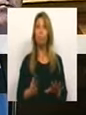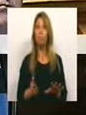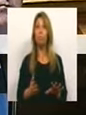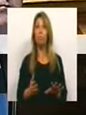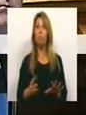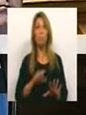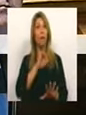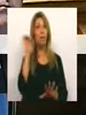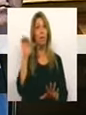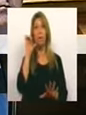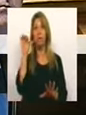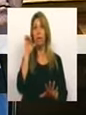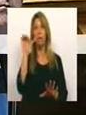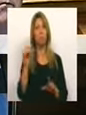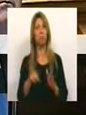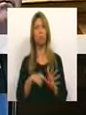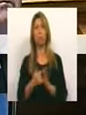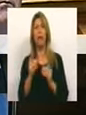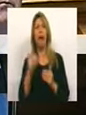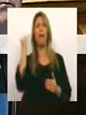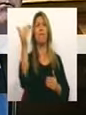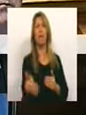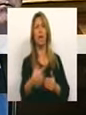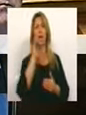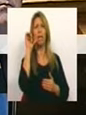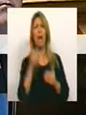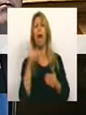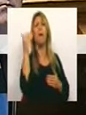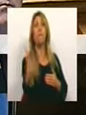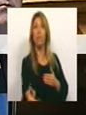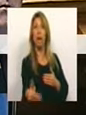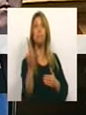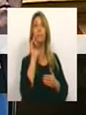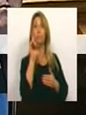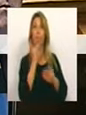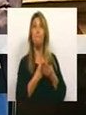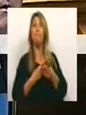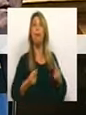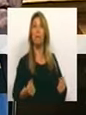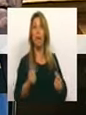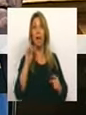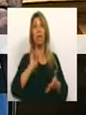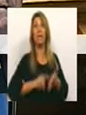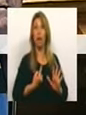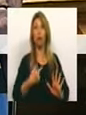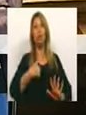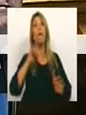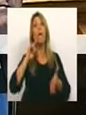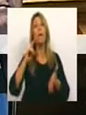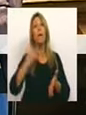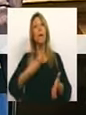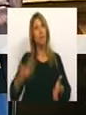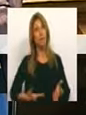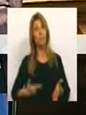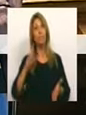sempre estivemos à frente nesta relevantíssima matéria dos direitos fundamentais. E foi